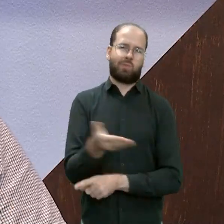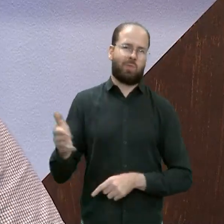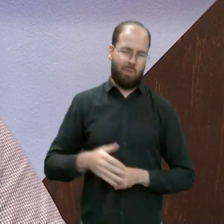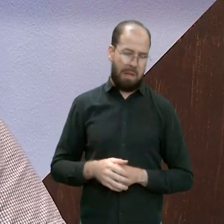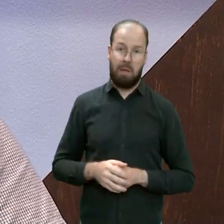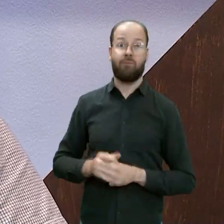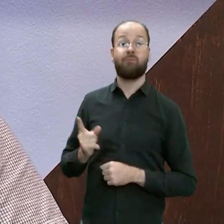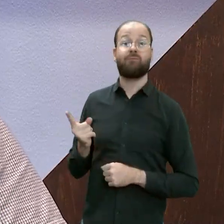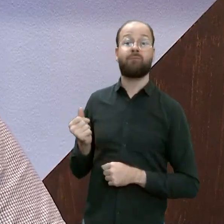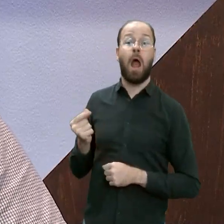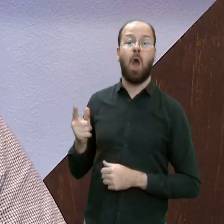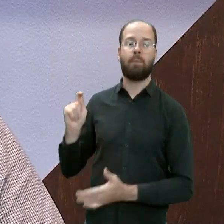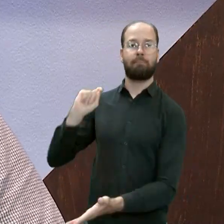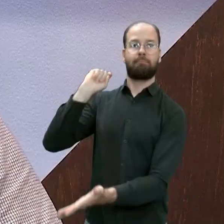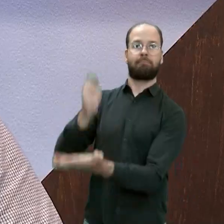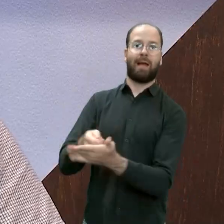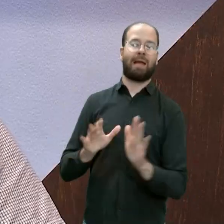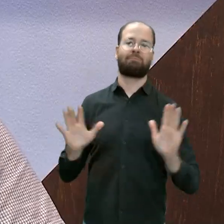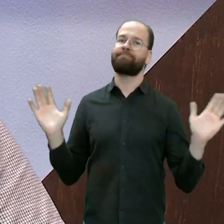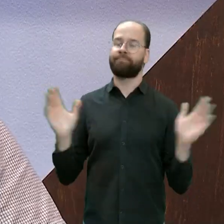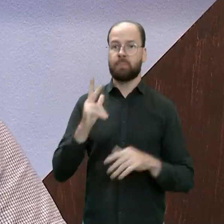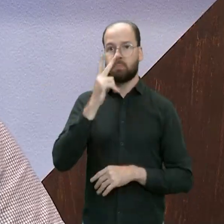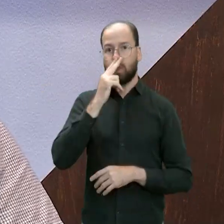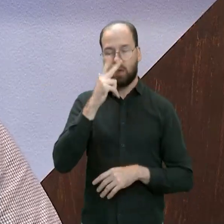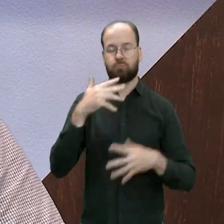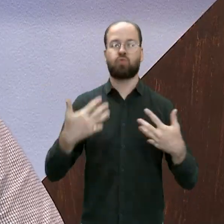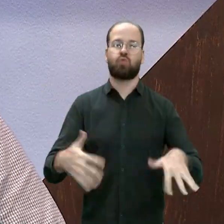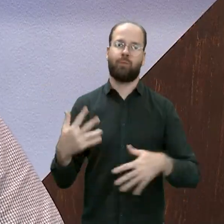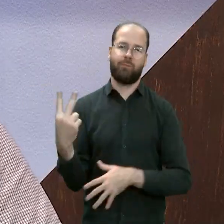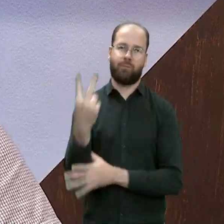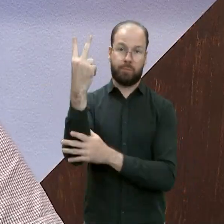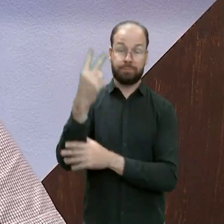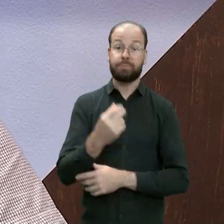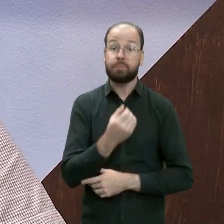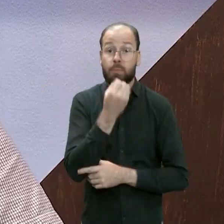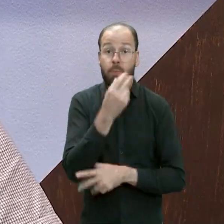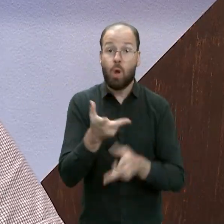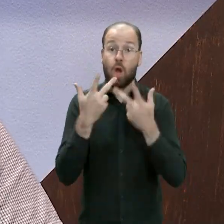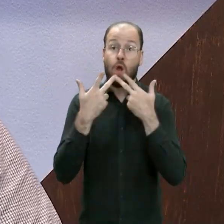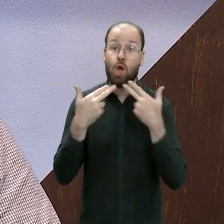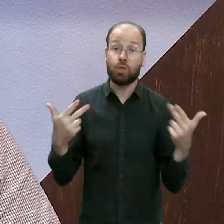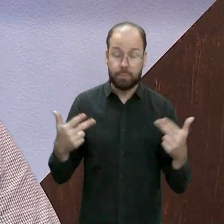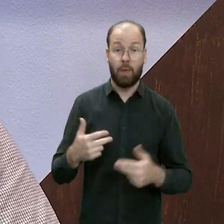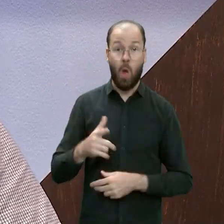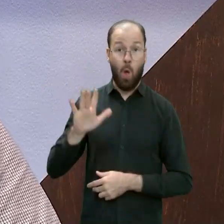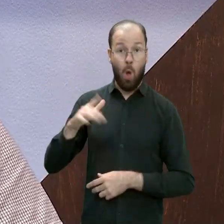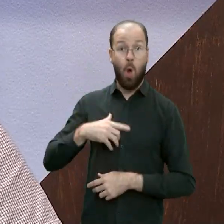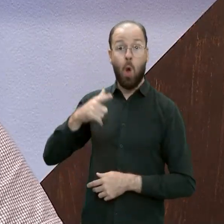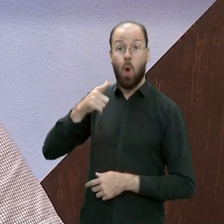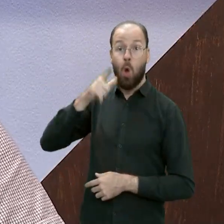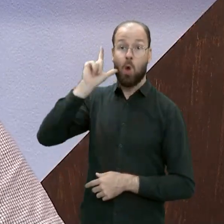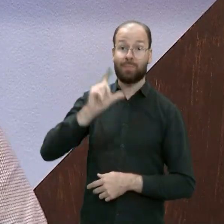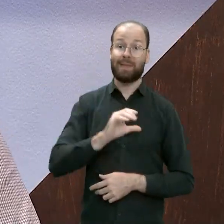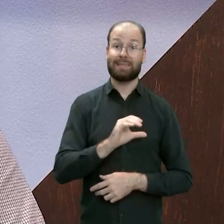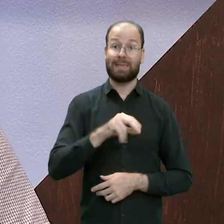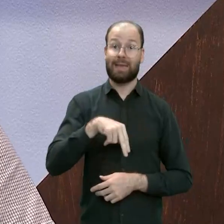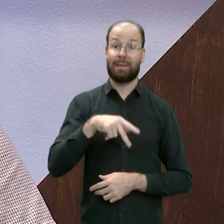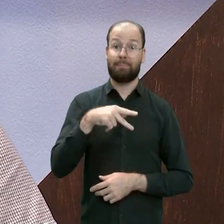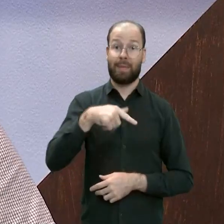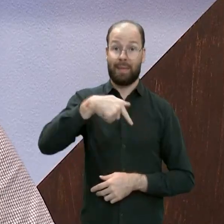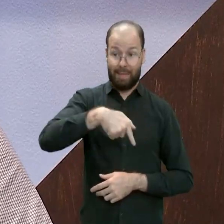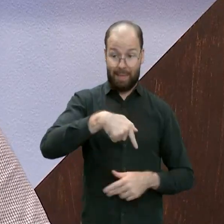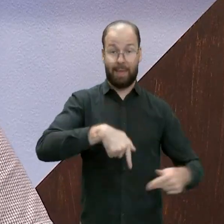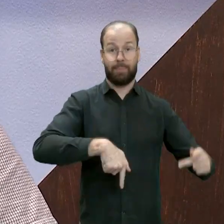que se pague. E uma boa notícia, né, que eu gosto de dar sempre, nós aprovamos ontem, né, no CNPq, um projeto de